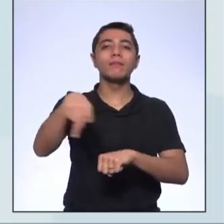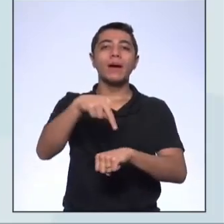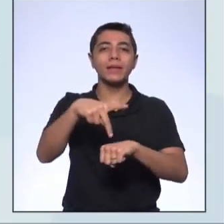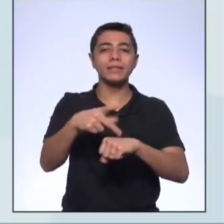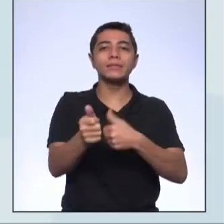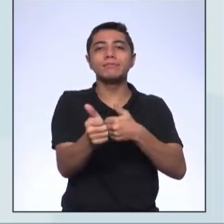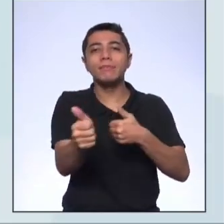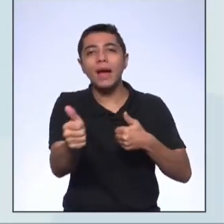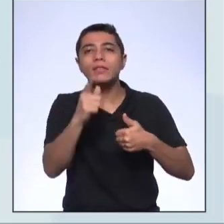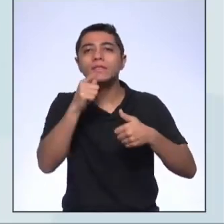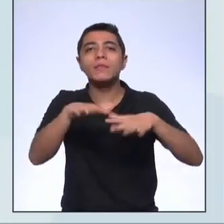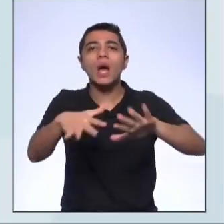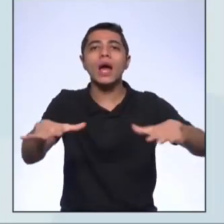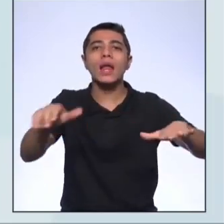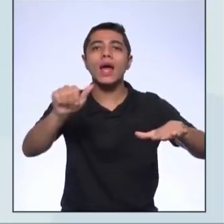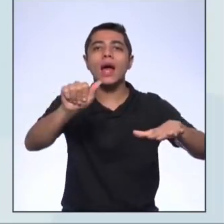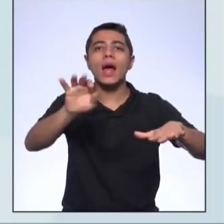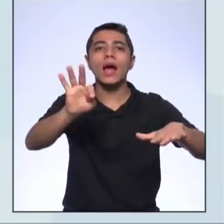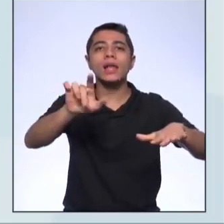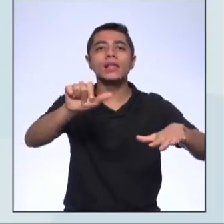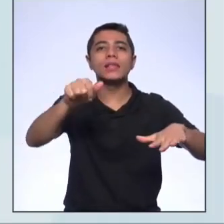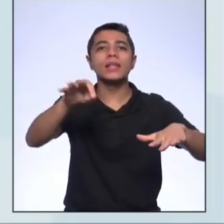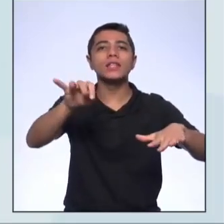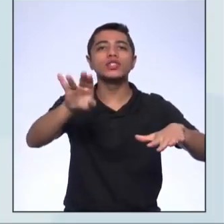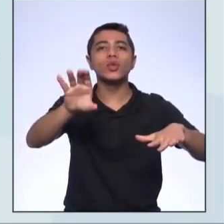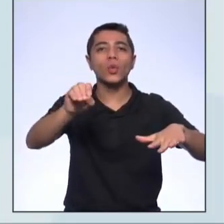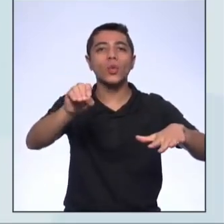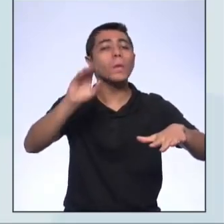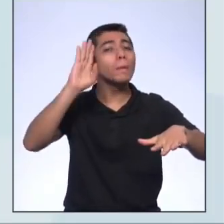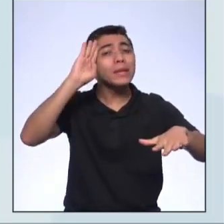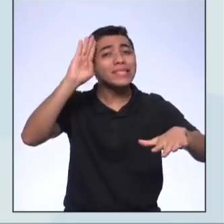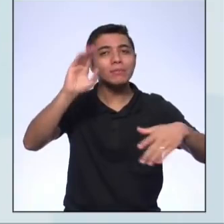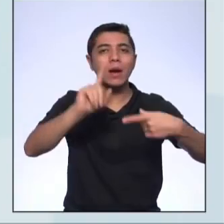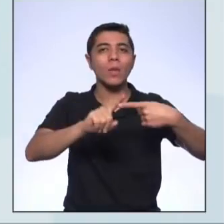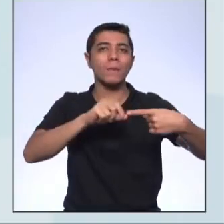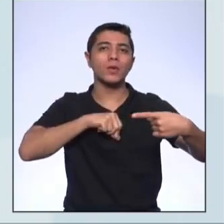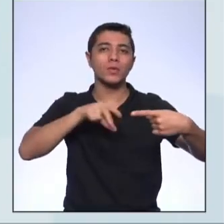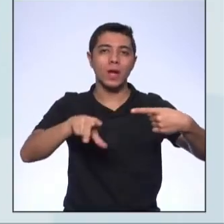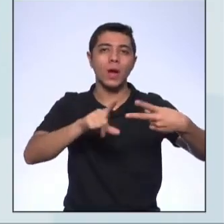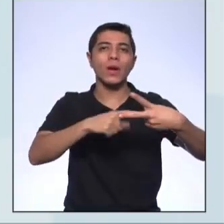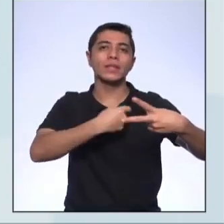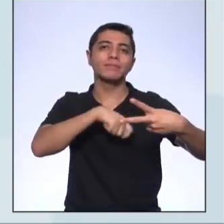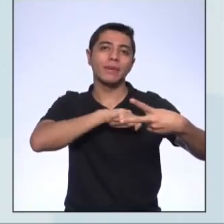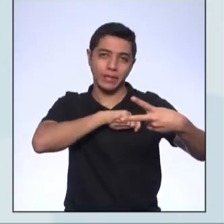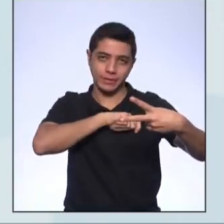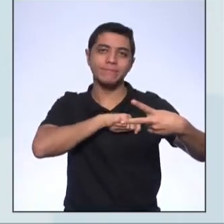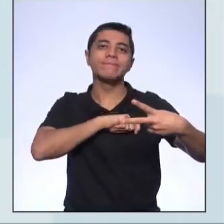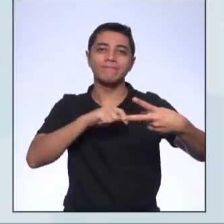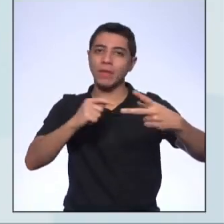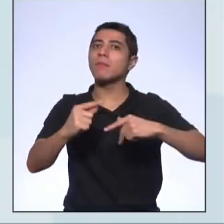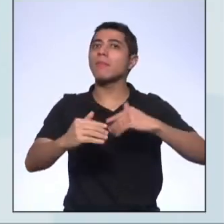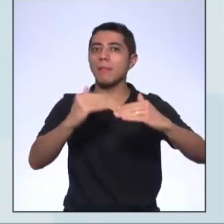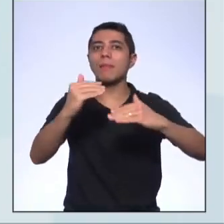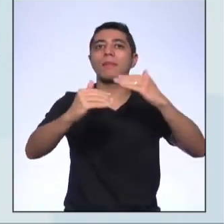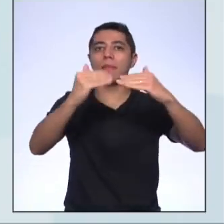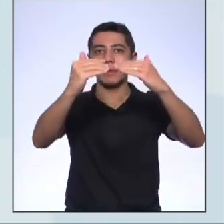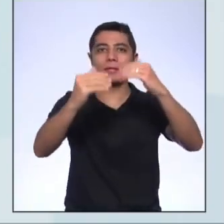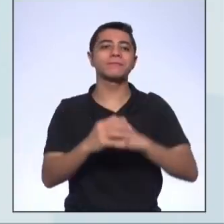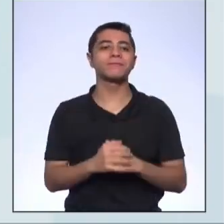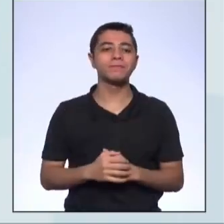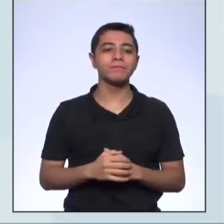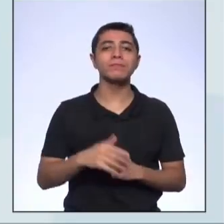tá? Principalmente os da Península Ibérica, Portugal e Espanha. Colonialismo, porque do mesmo jeito que